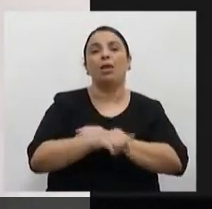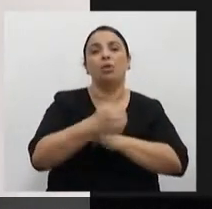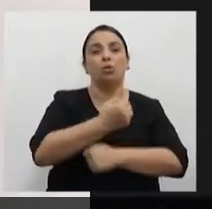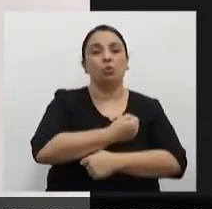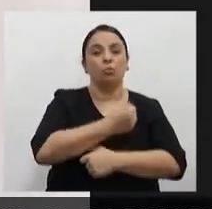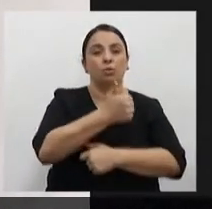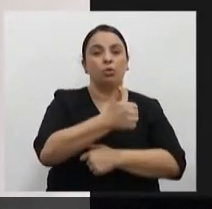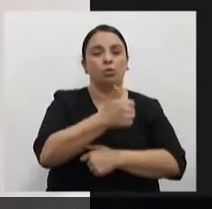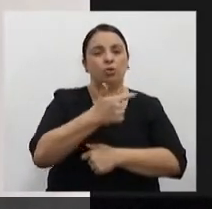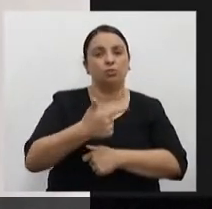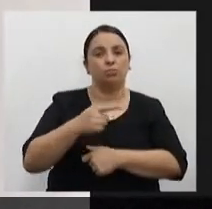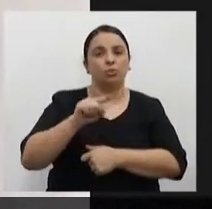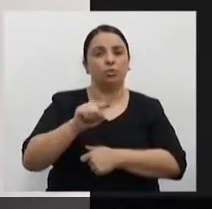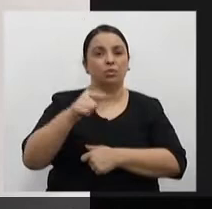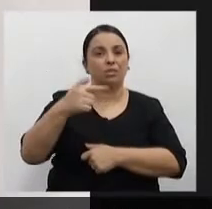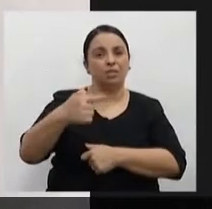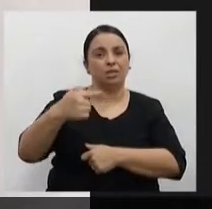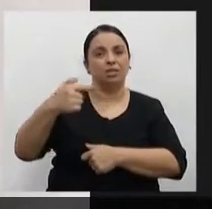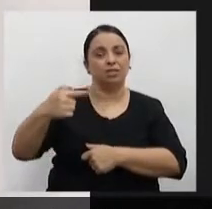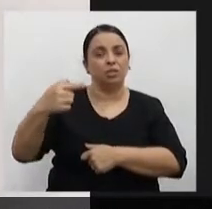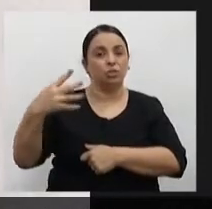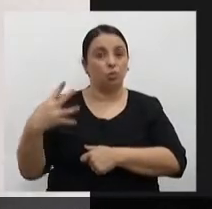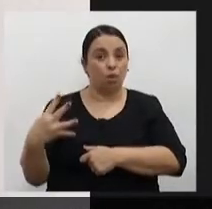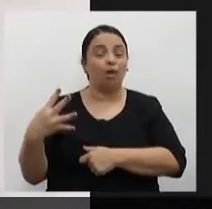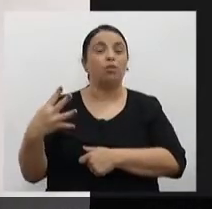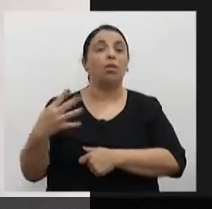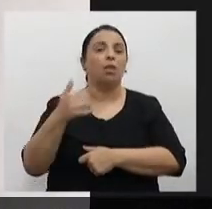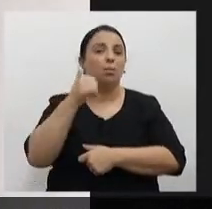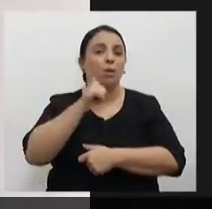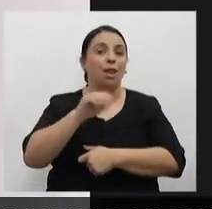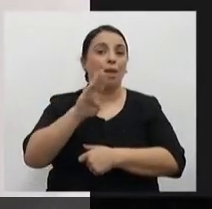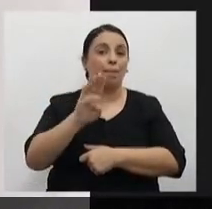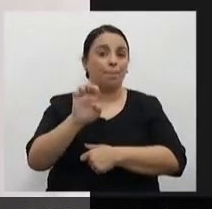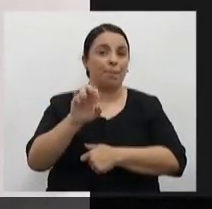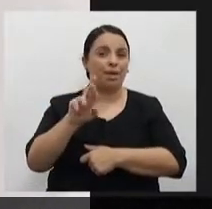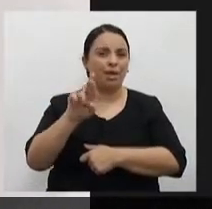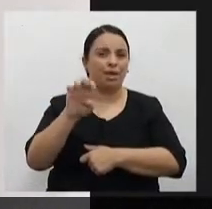12.764 de 2012, da Berenice Piana, ela foi